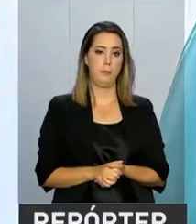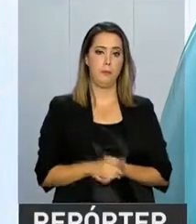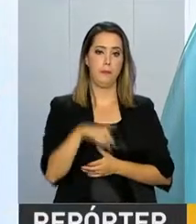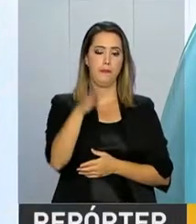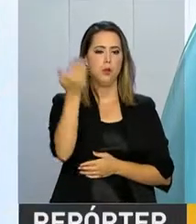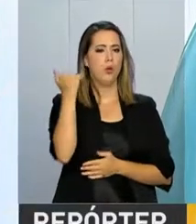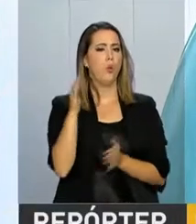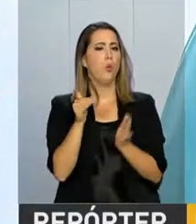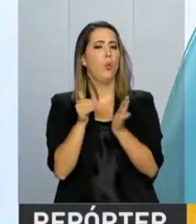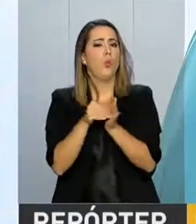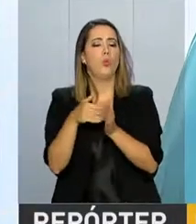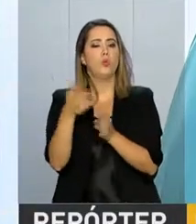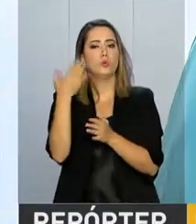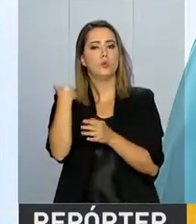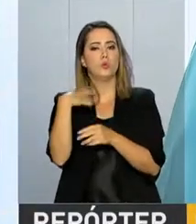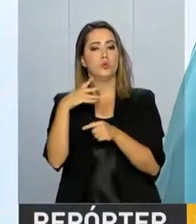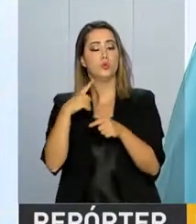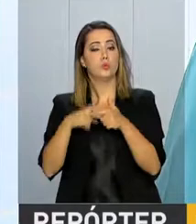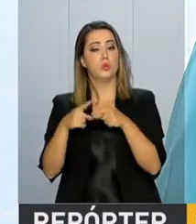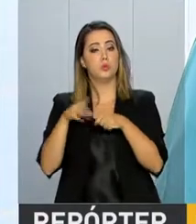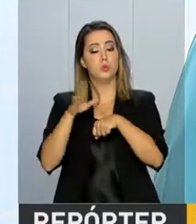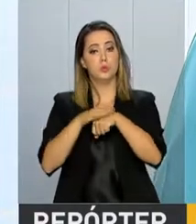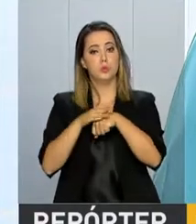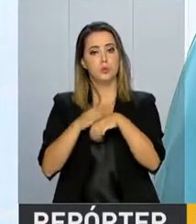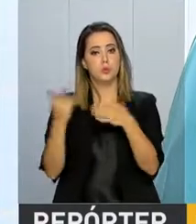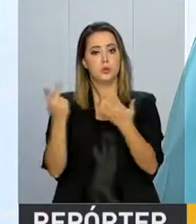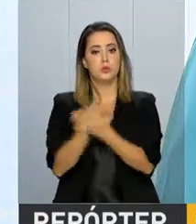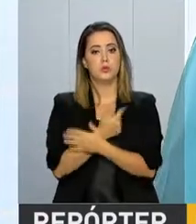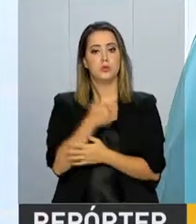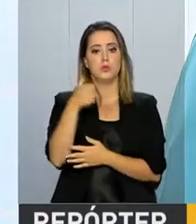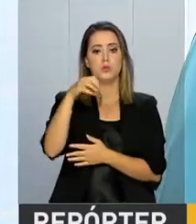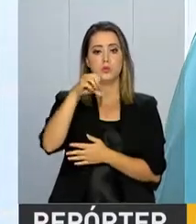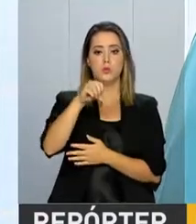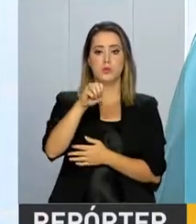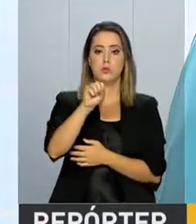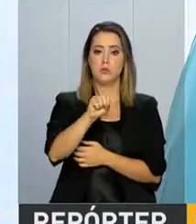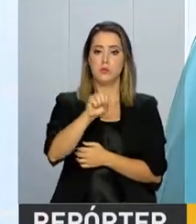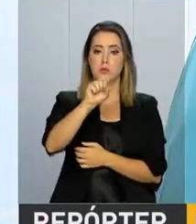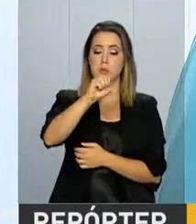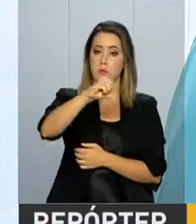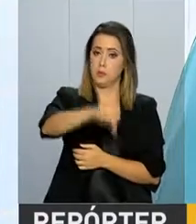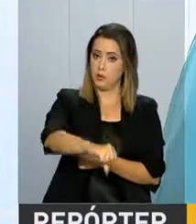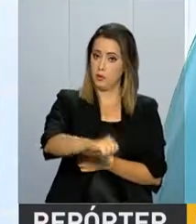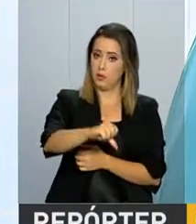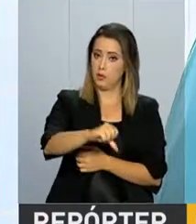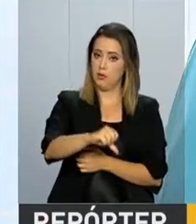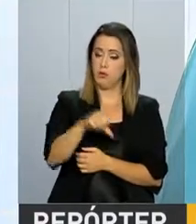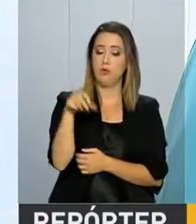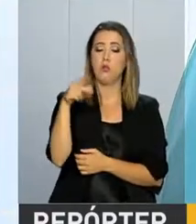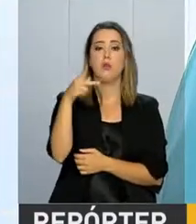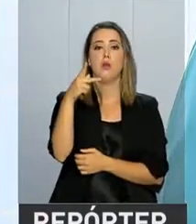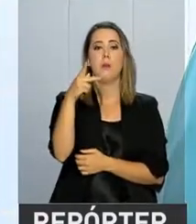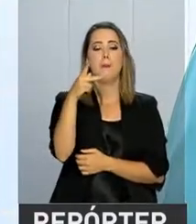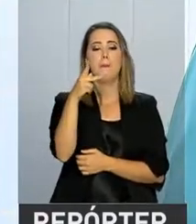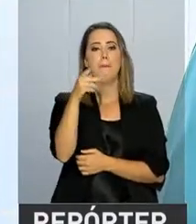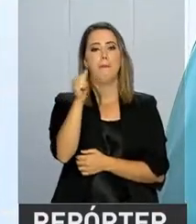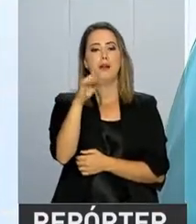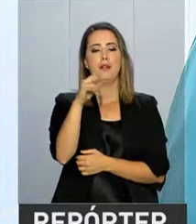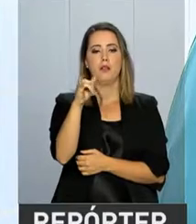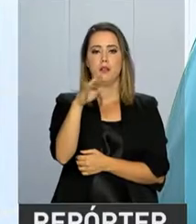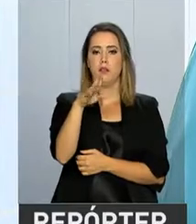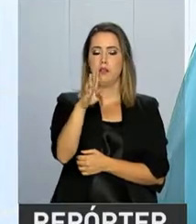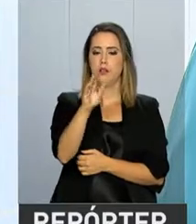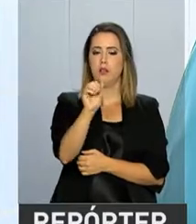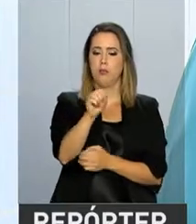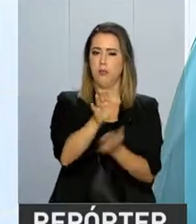caso de poliomielite registrado no Brasil foi em 1989, na Paraíba. A eliminação do vírus só foi possível